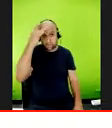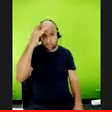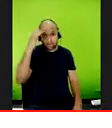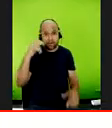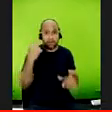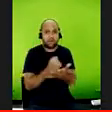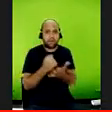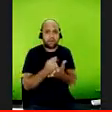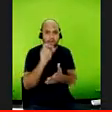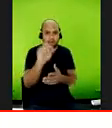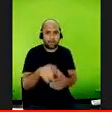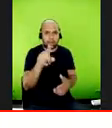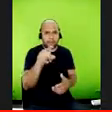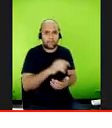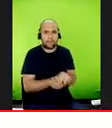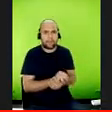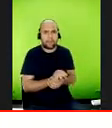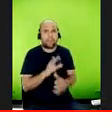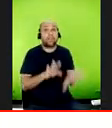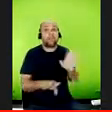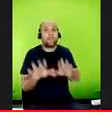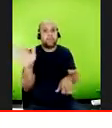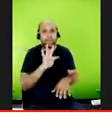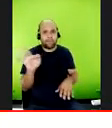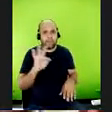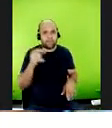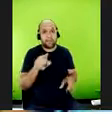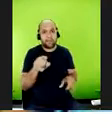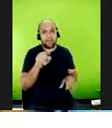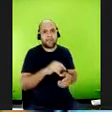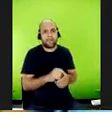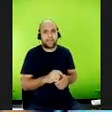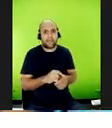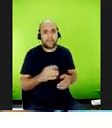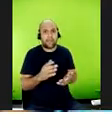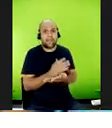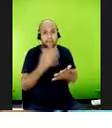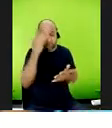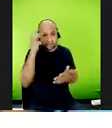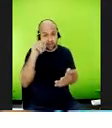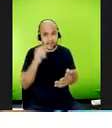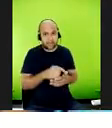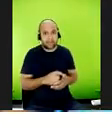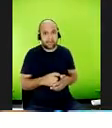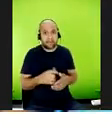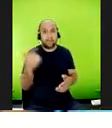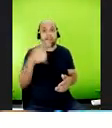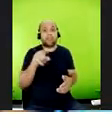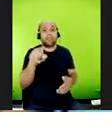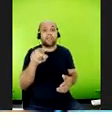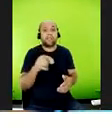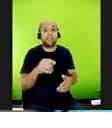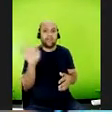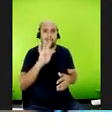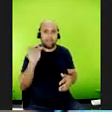dependendo de onde você fez faculdade vai pensar nessa alguém pensou nessa esse essa já fazendo faculdade né não vai